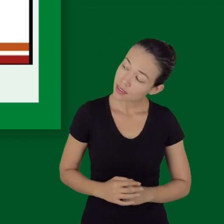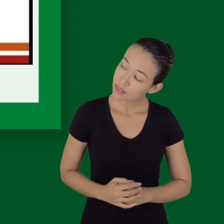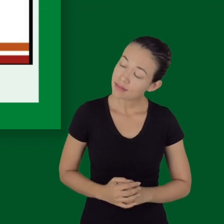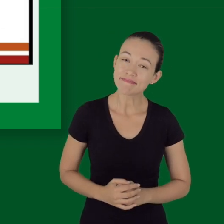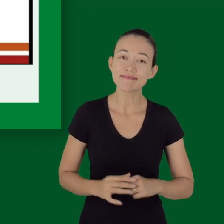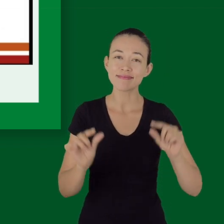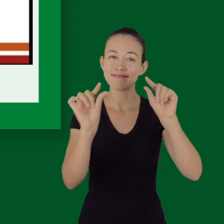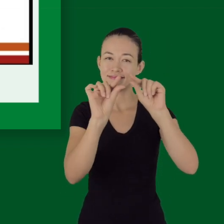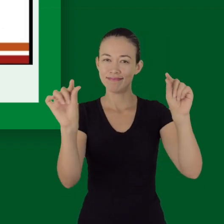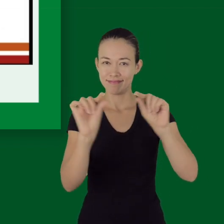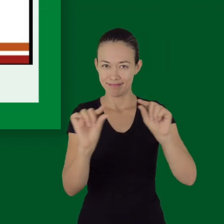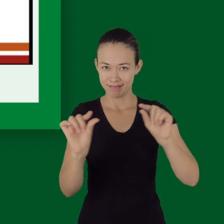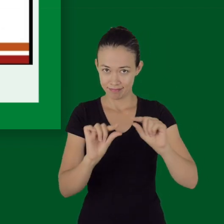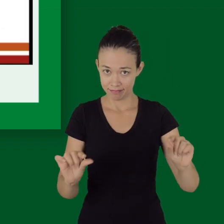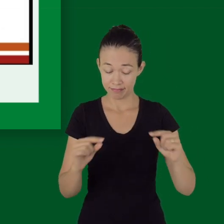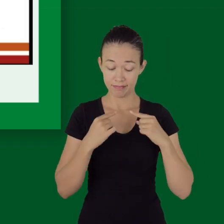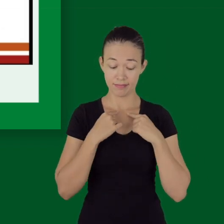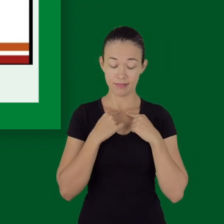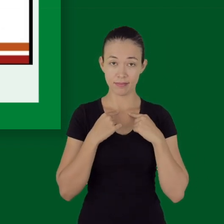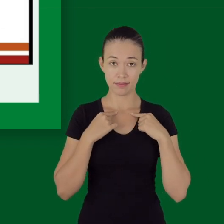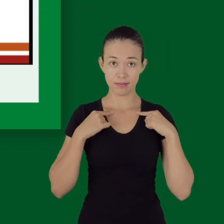de dermátomo já de identificação.